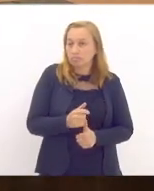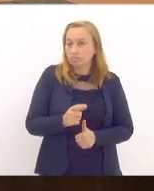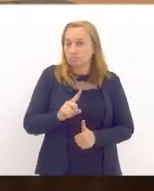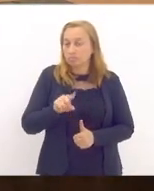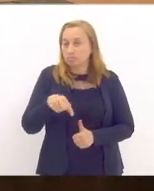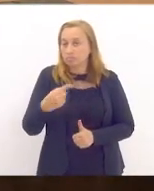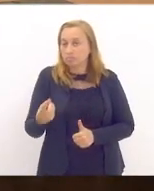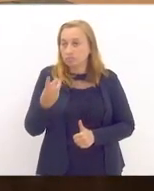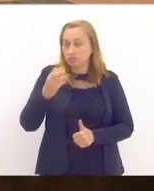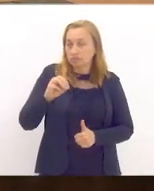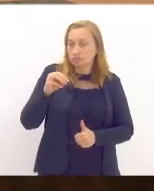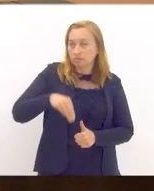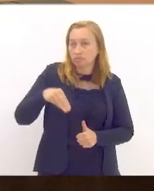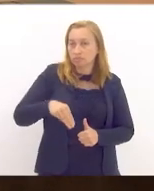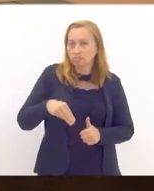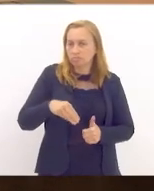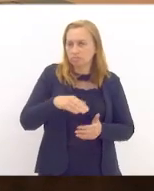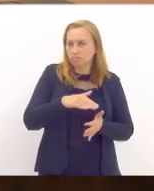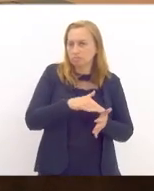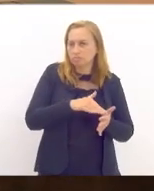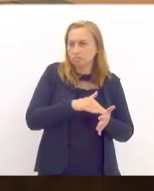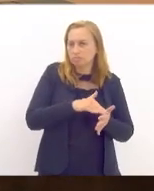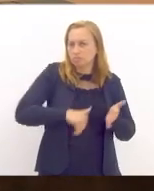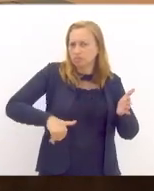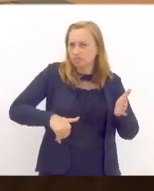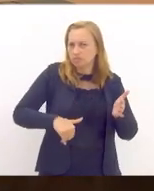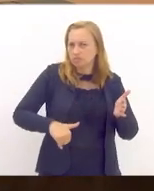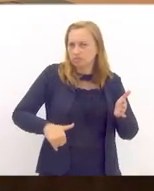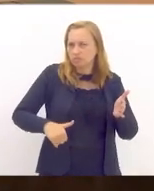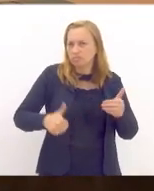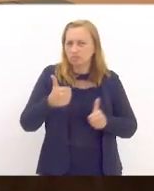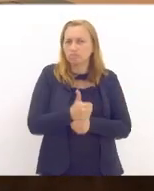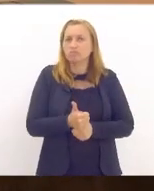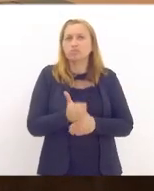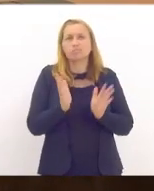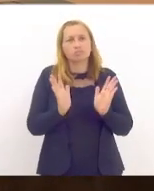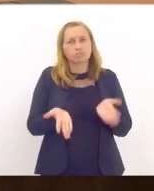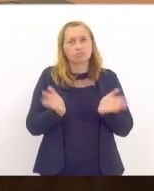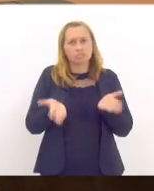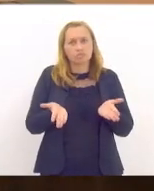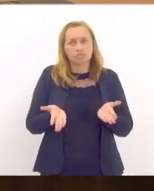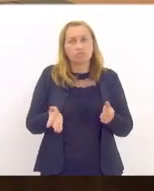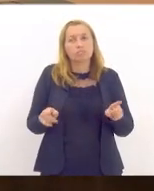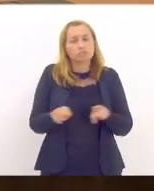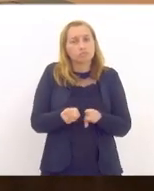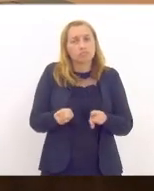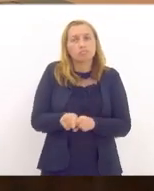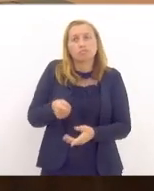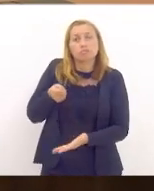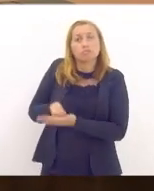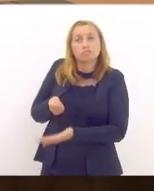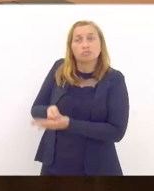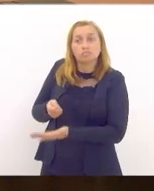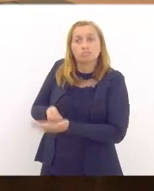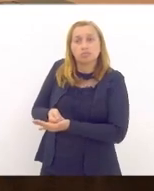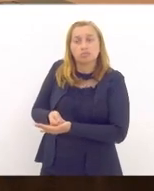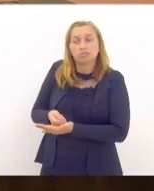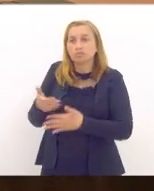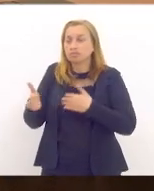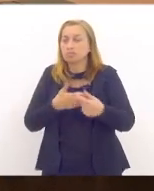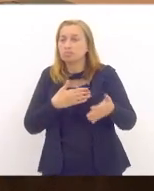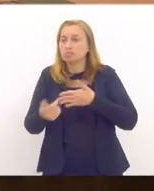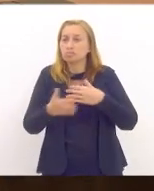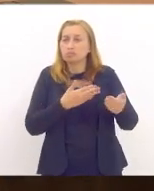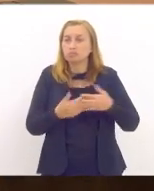depois desaparece o substantivo Então a partir do agora também vou exigir que qualquer